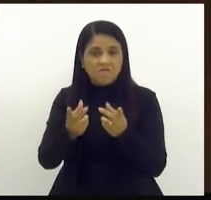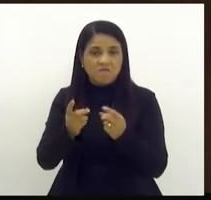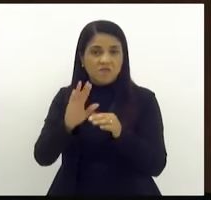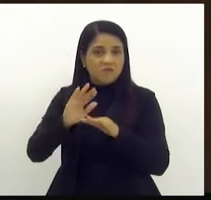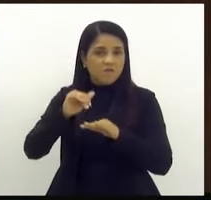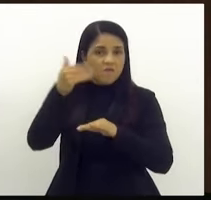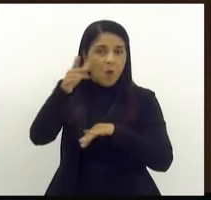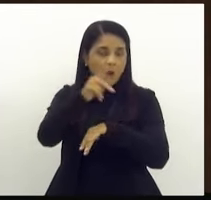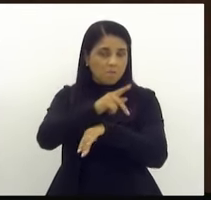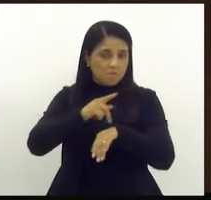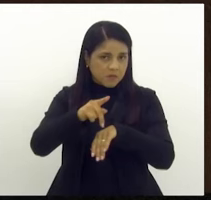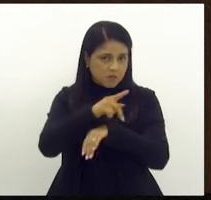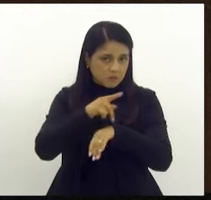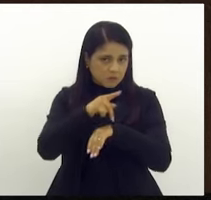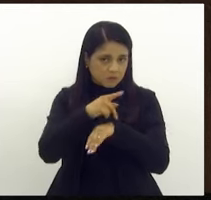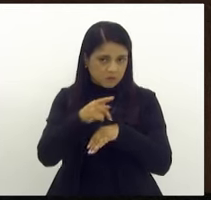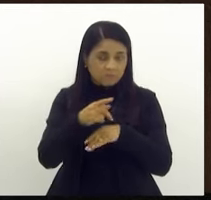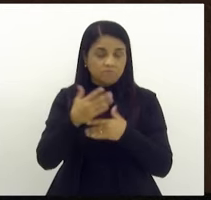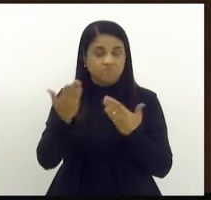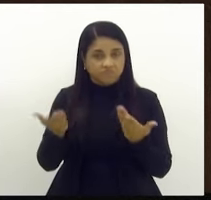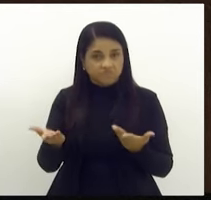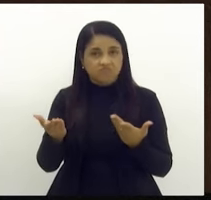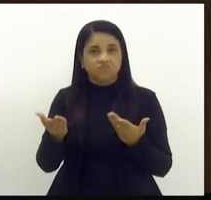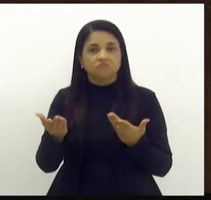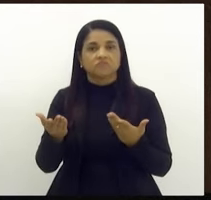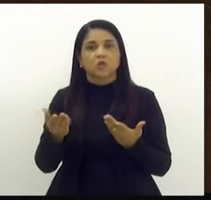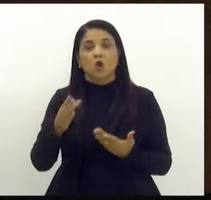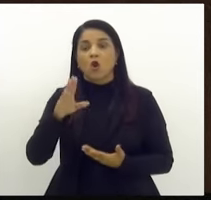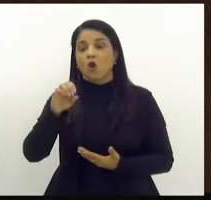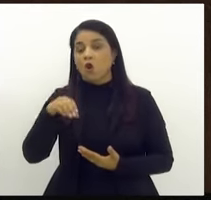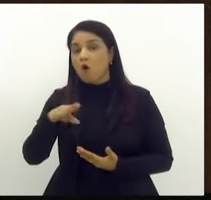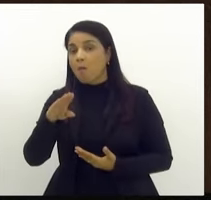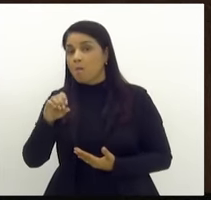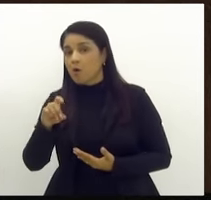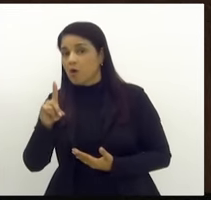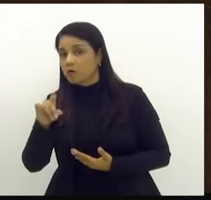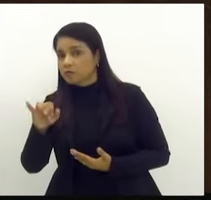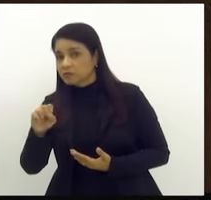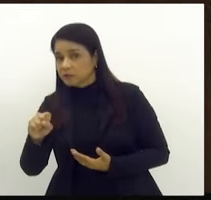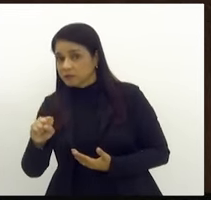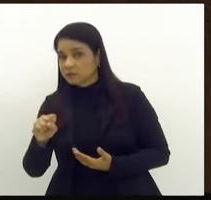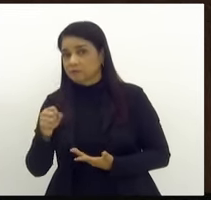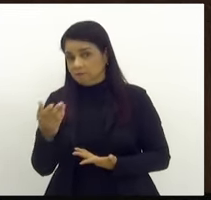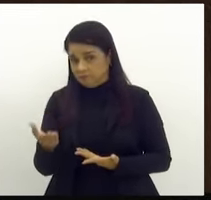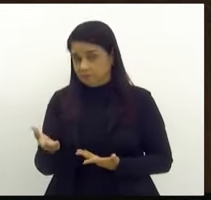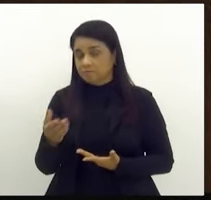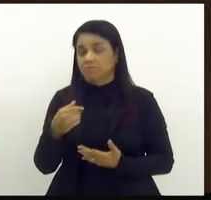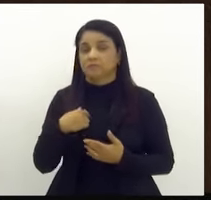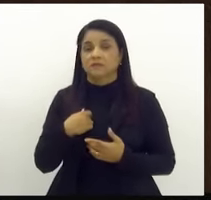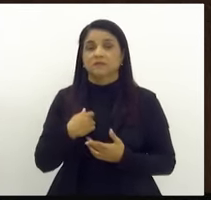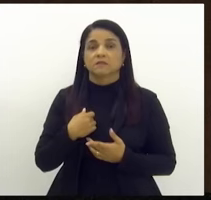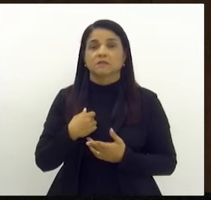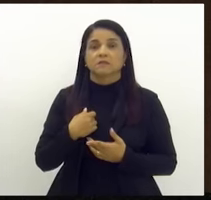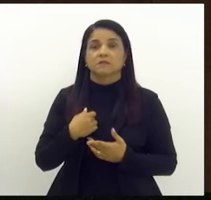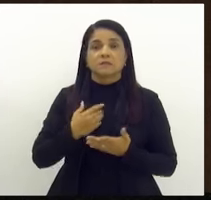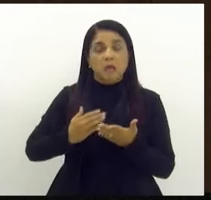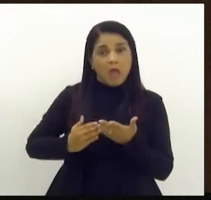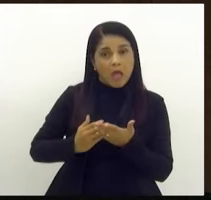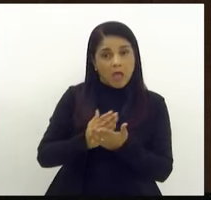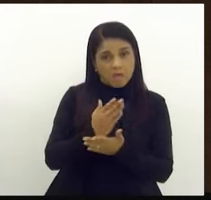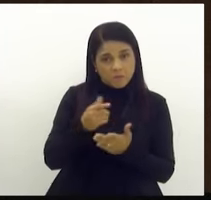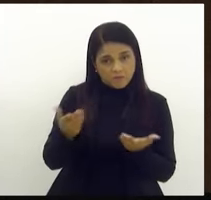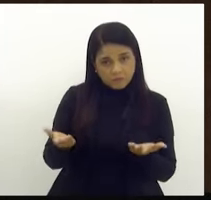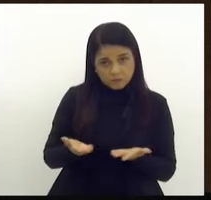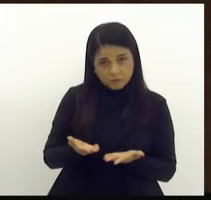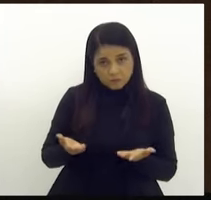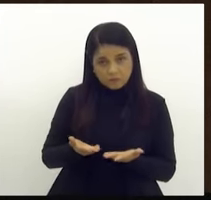né então considerado commodities inclusives então nós temos um aprovado aqui